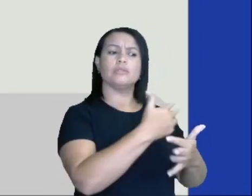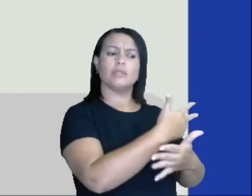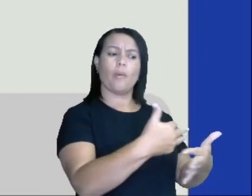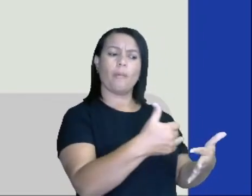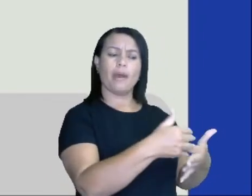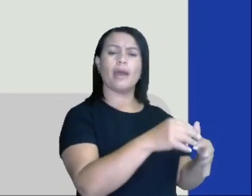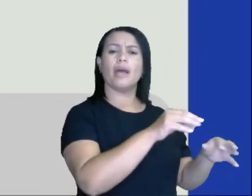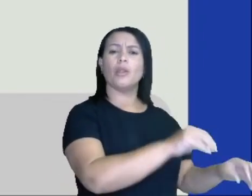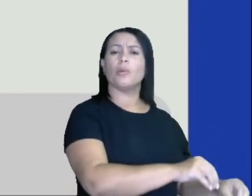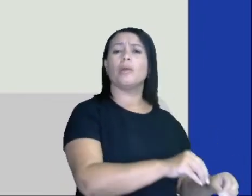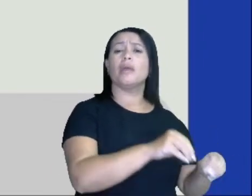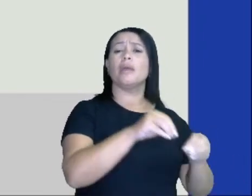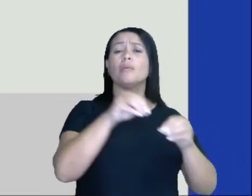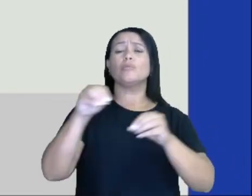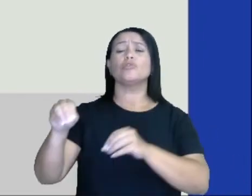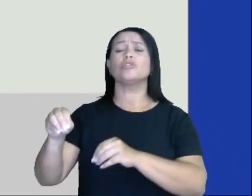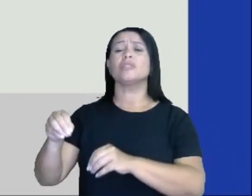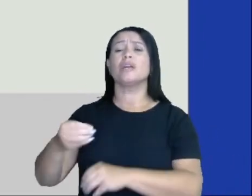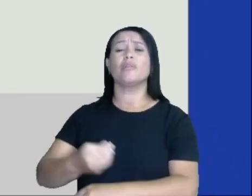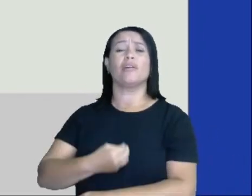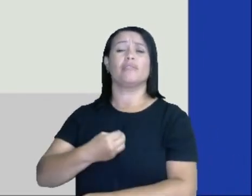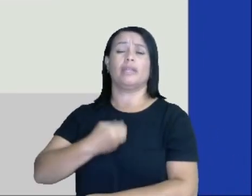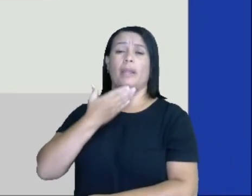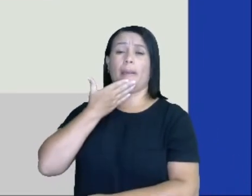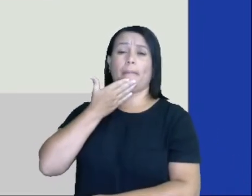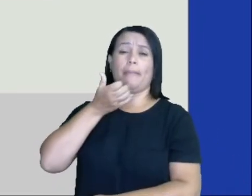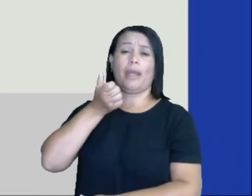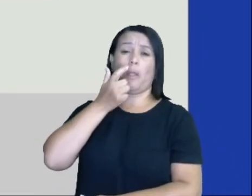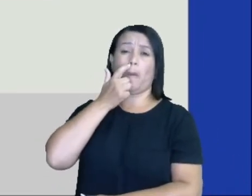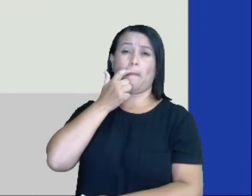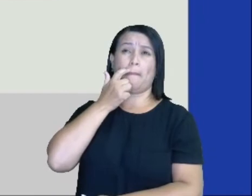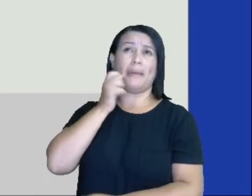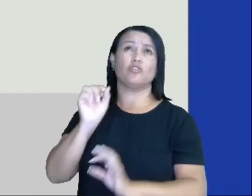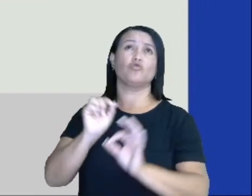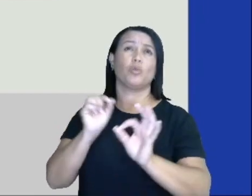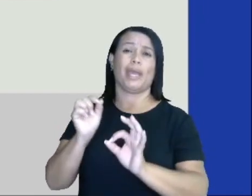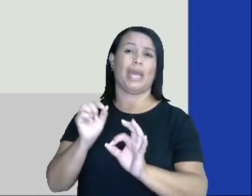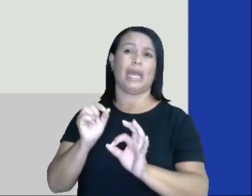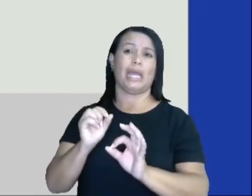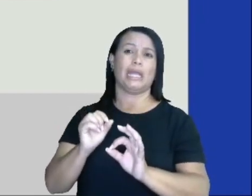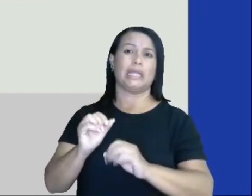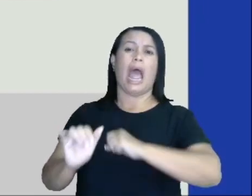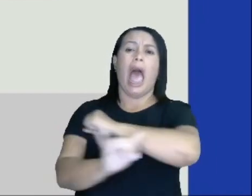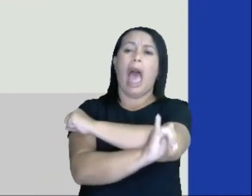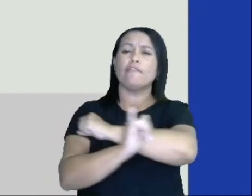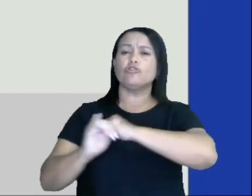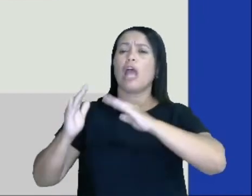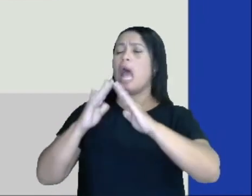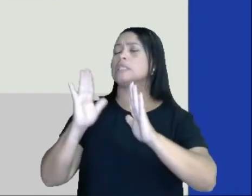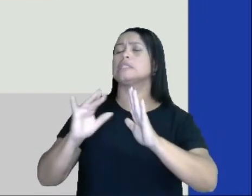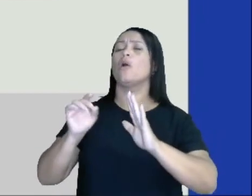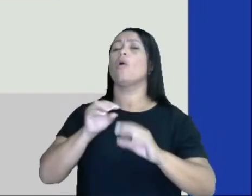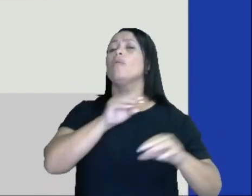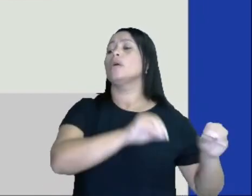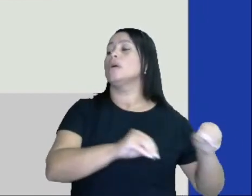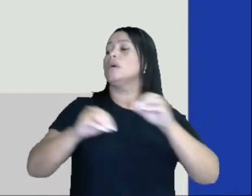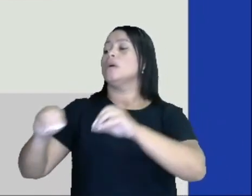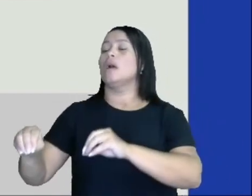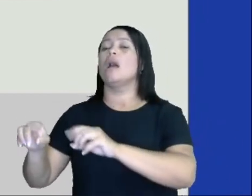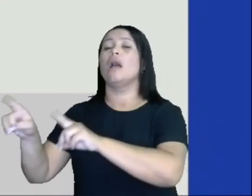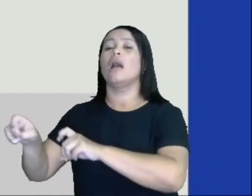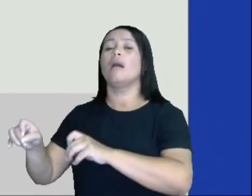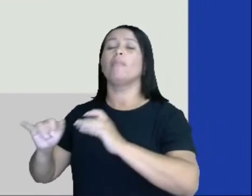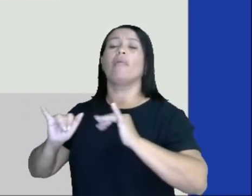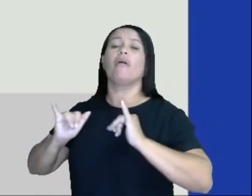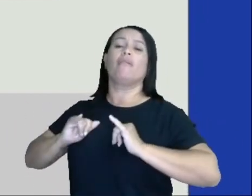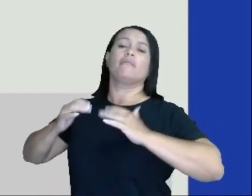urbana e buscando uma qualidade de vida melhor, não no sentido mais da infraestrutura, mas no sentido de conseguir descansar mais, de não viver sobre tanto